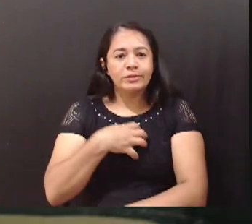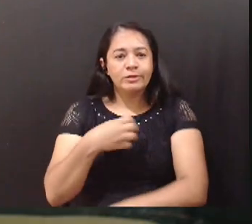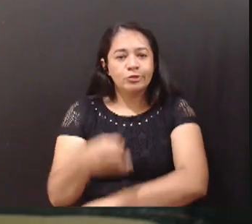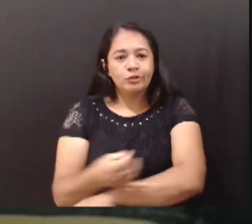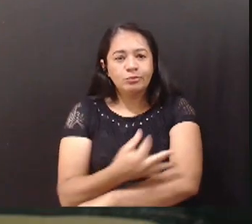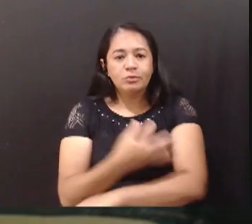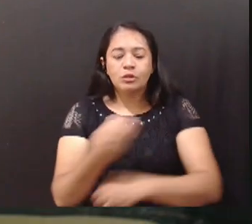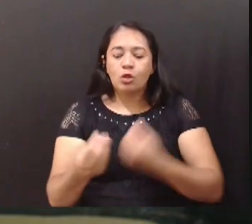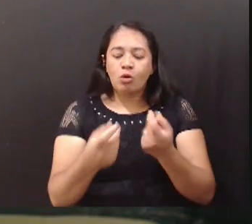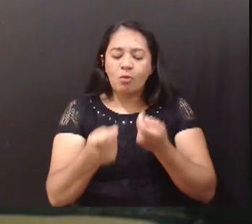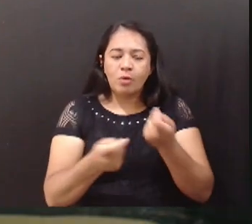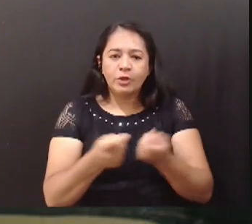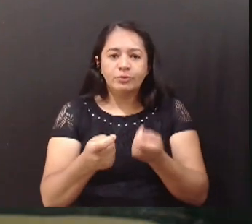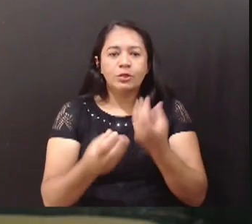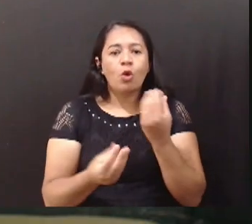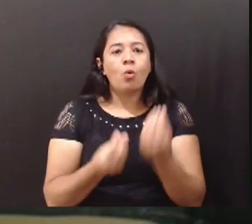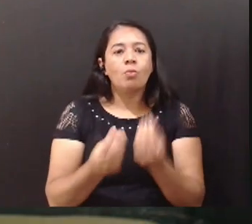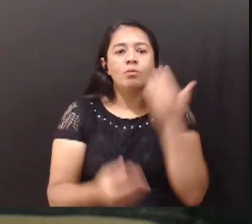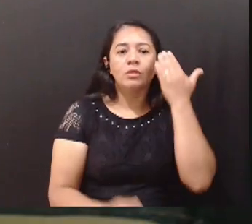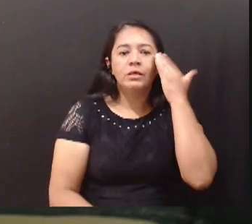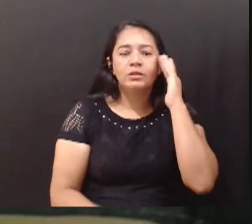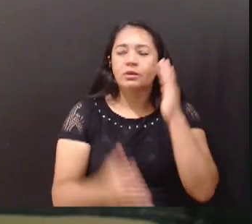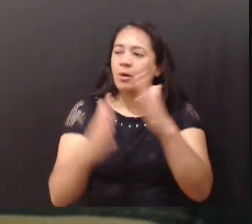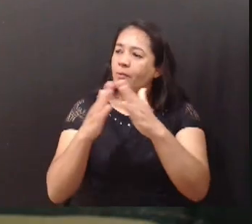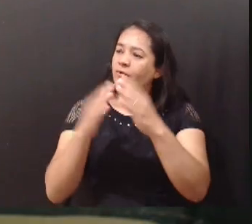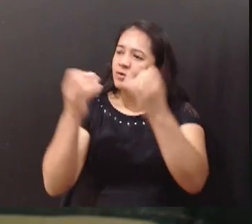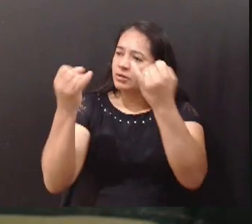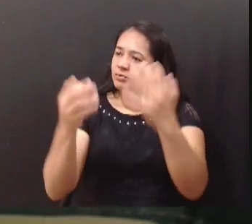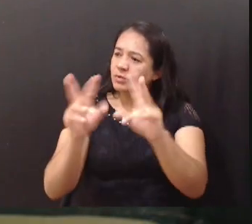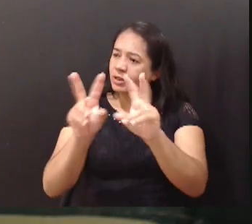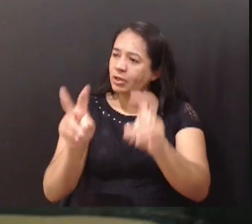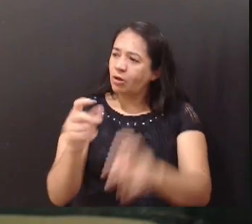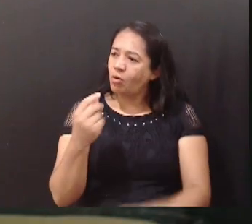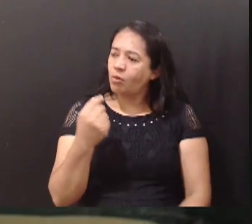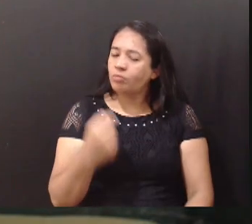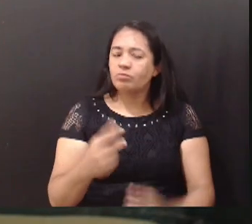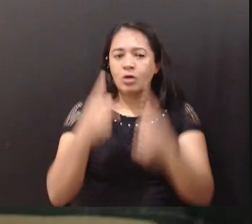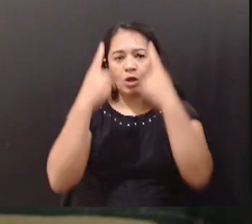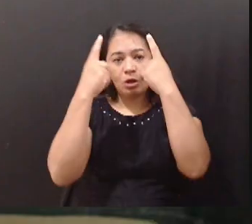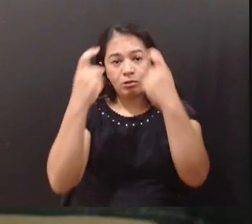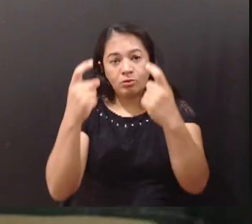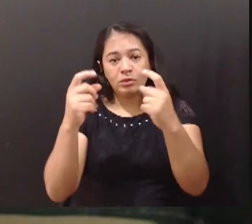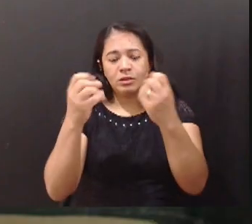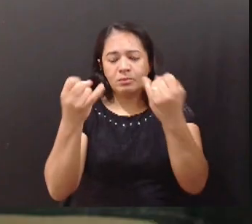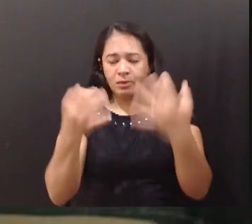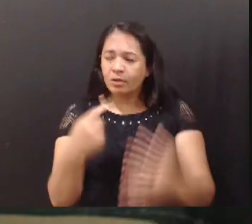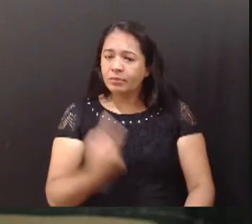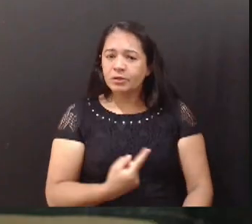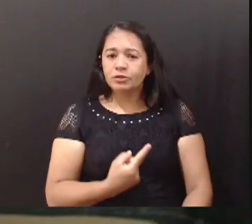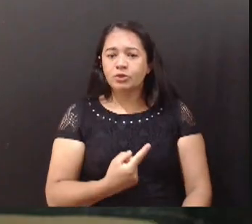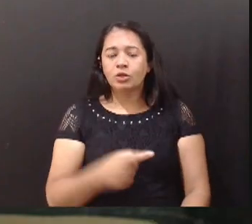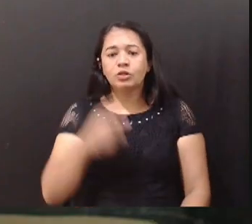entendê-las. Eu gostaria, então, que você falasse sobre esse assunto para explicar para a gente poder tentar